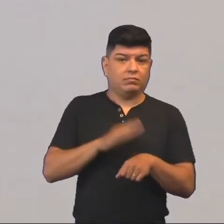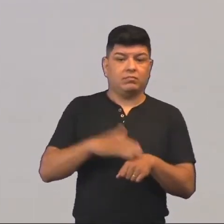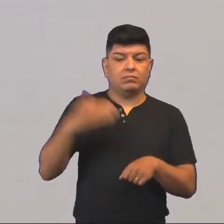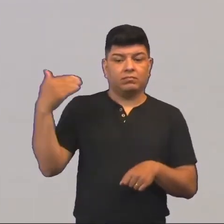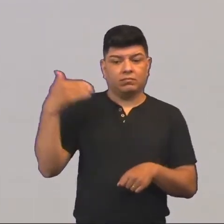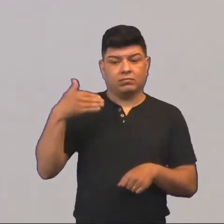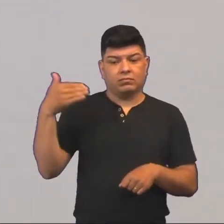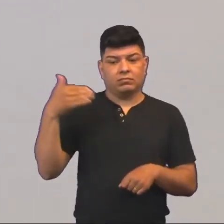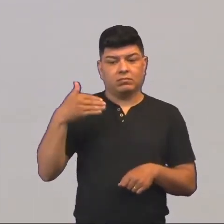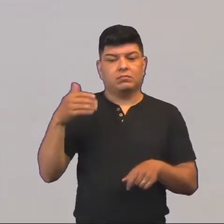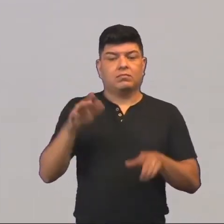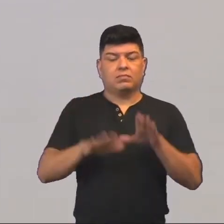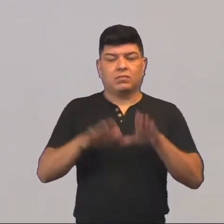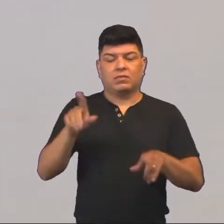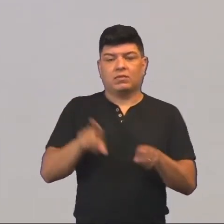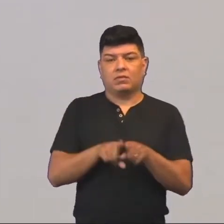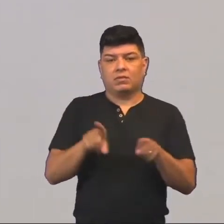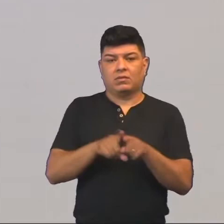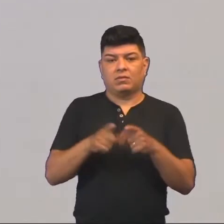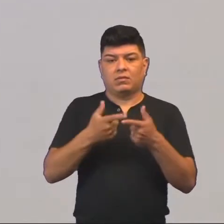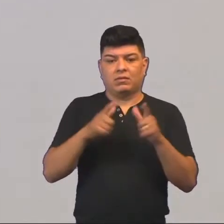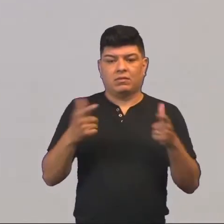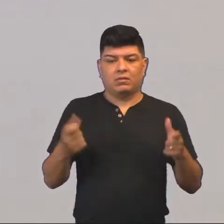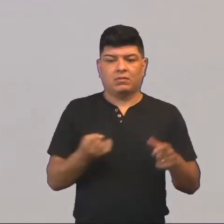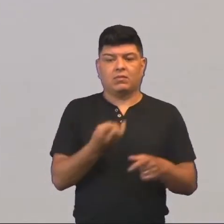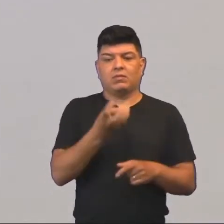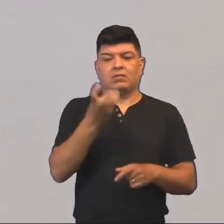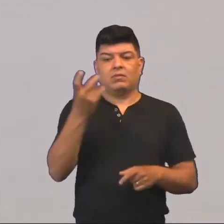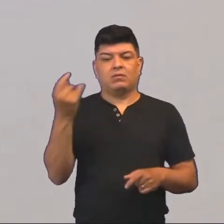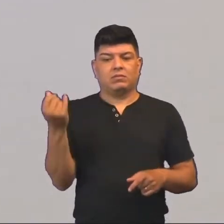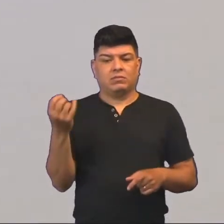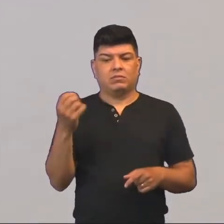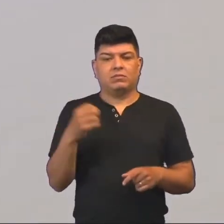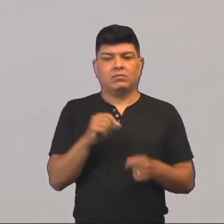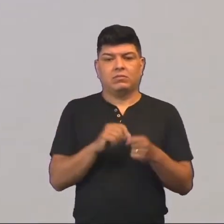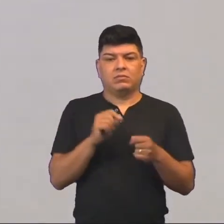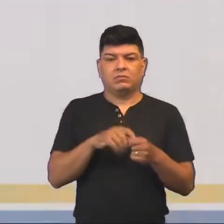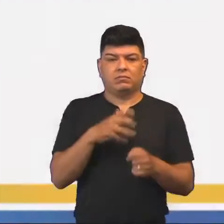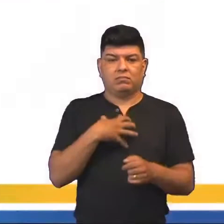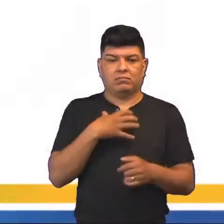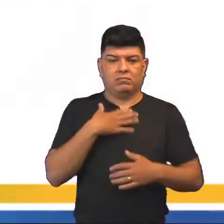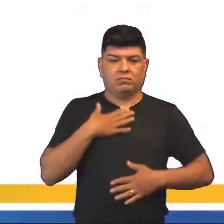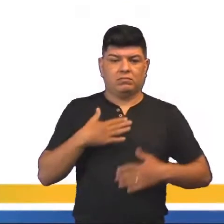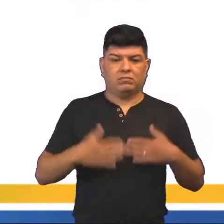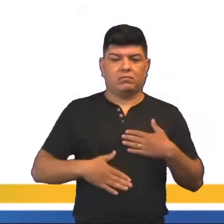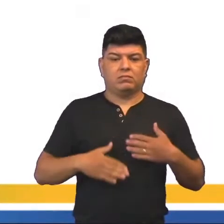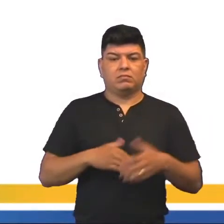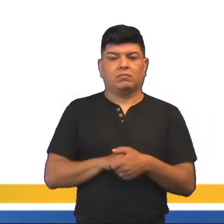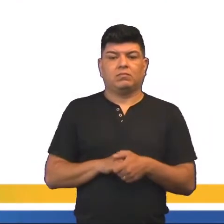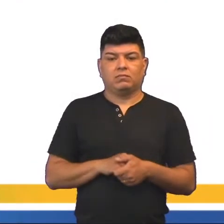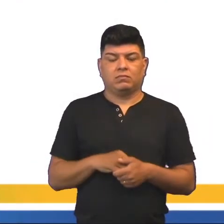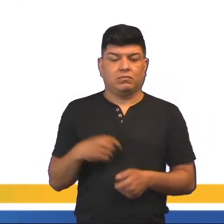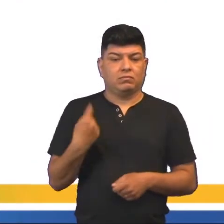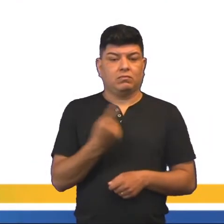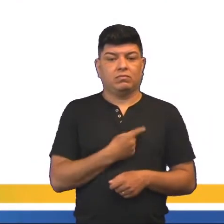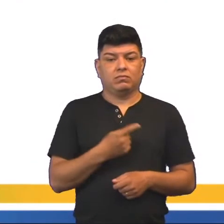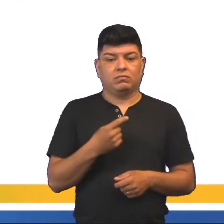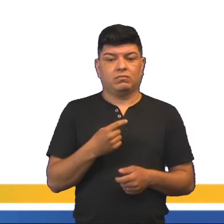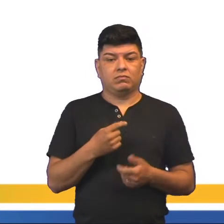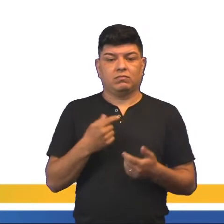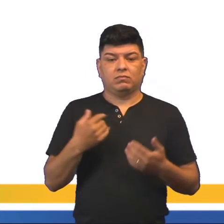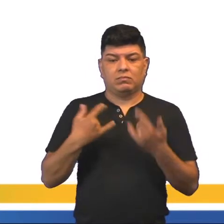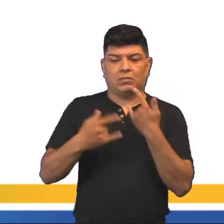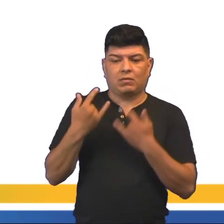mais frequência e às vezes também aumentando a quantidade para fazer algum efeito no corpo. Quando a gente fala sobre